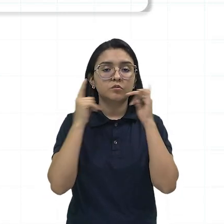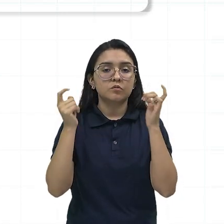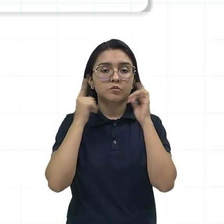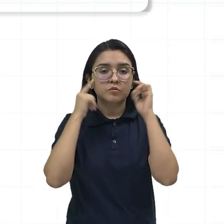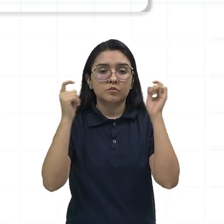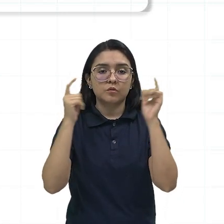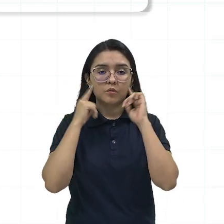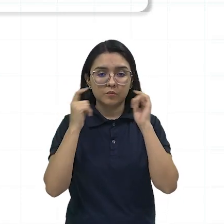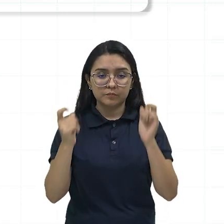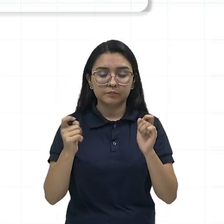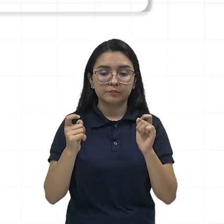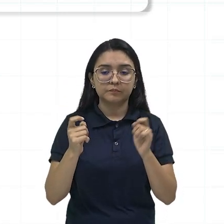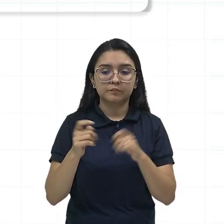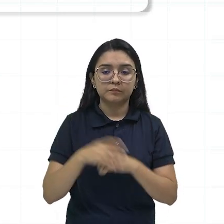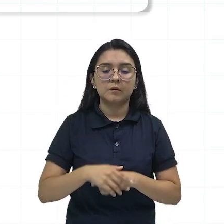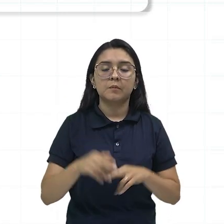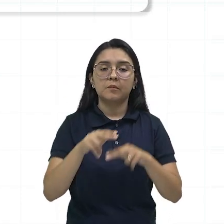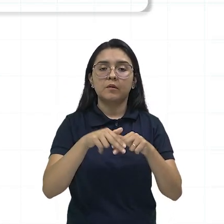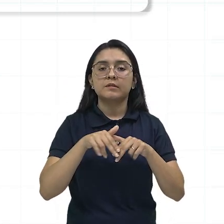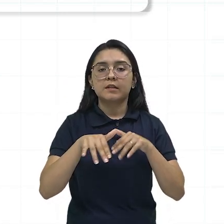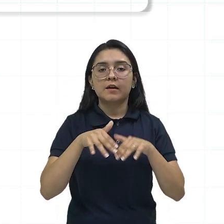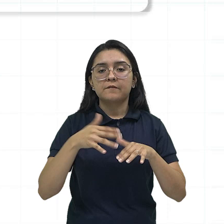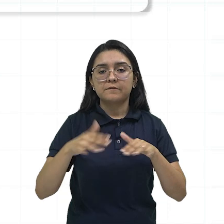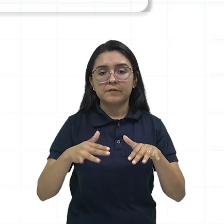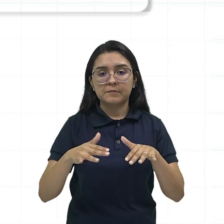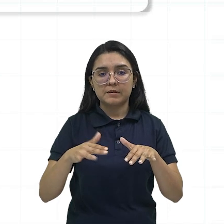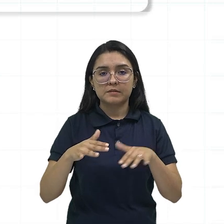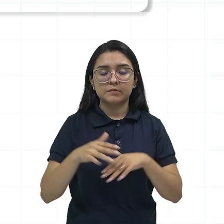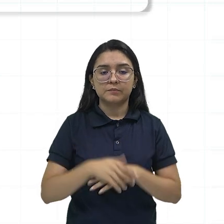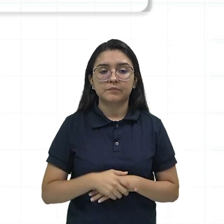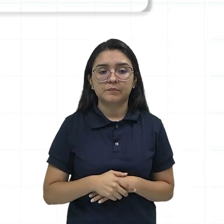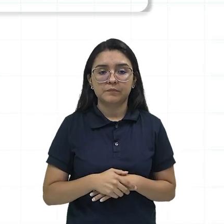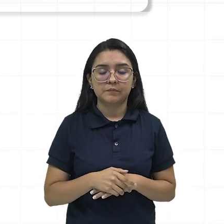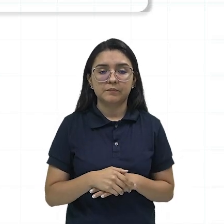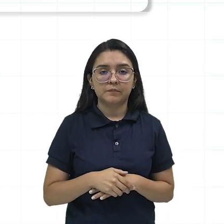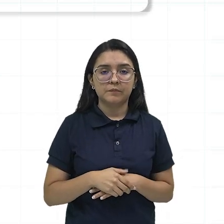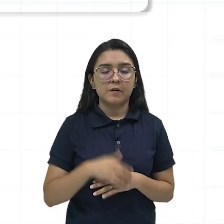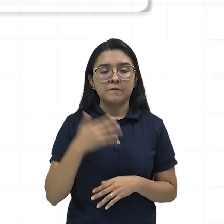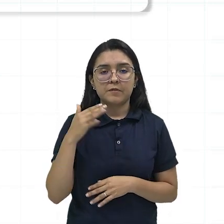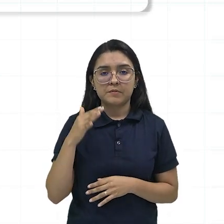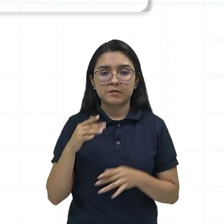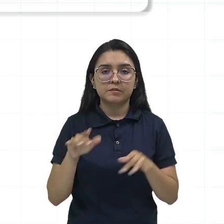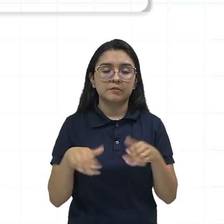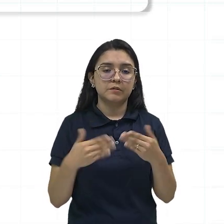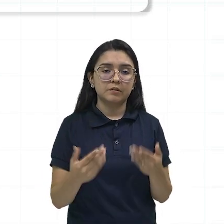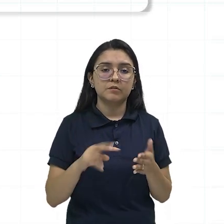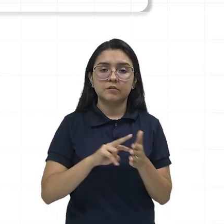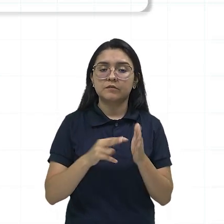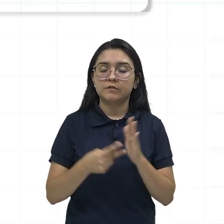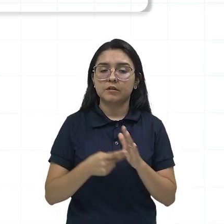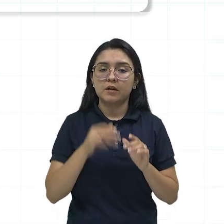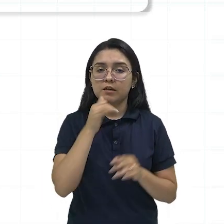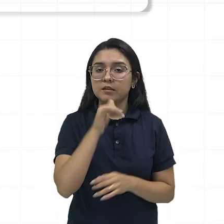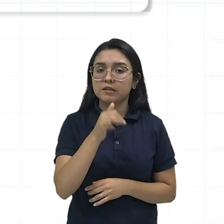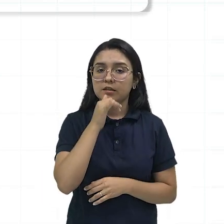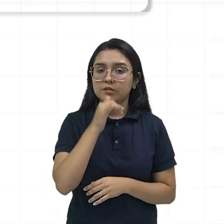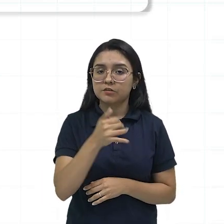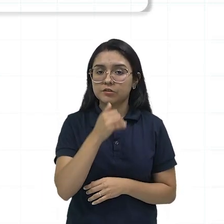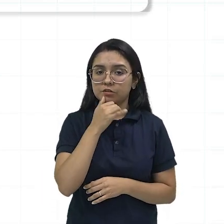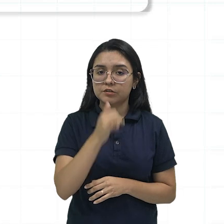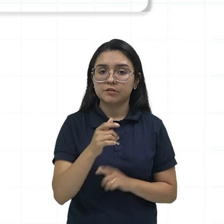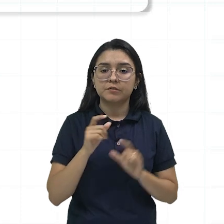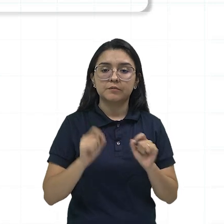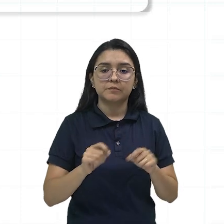sonora a partir da vibração da membrana. Ou seja, a energia, ela